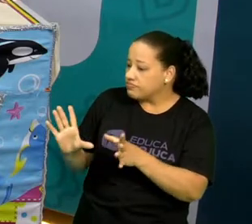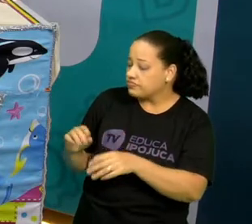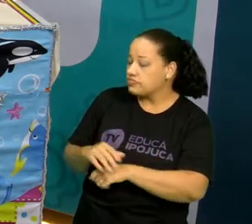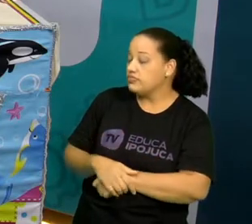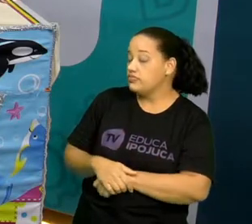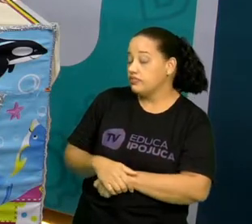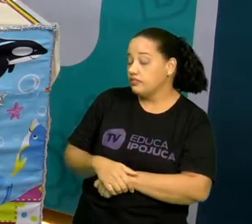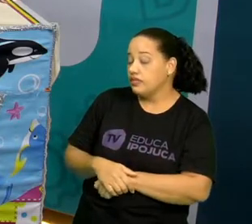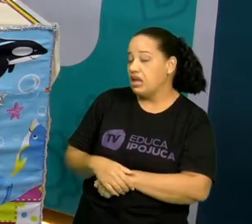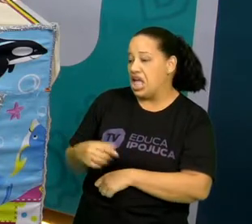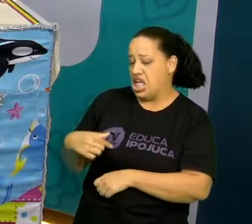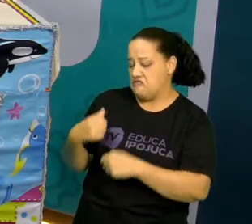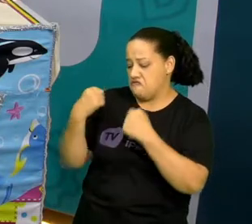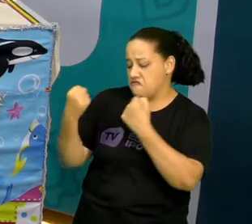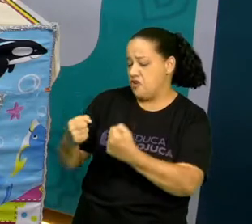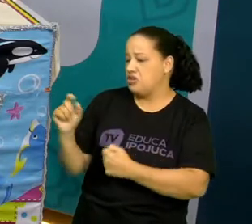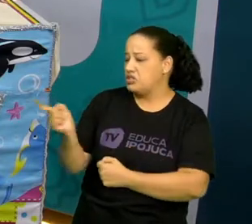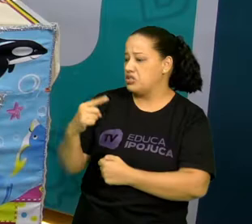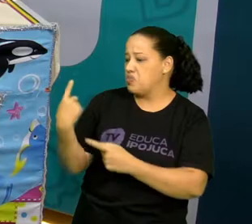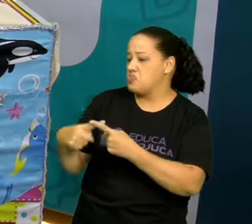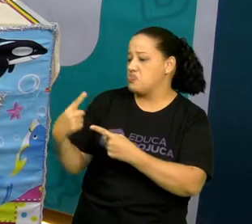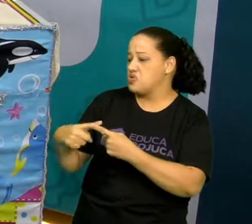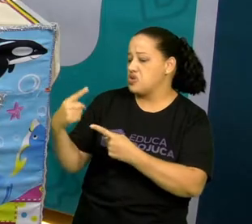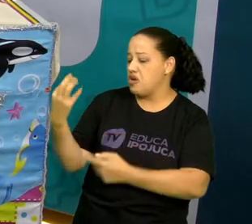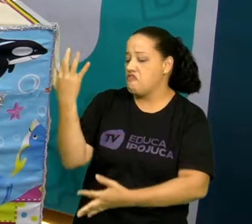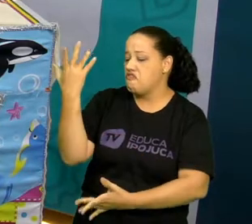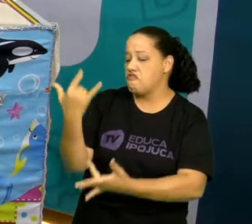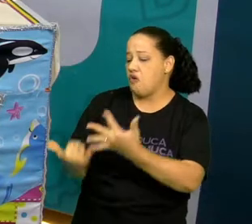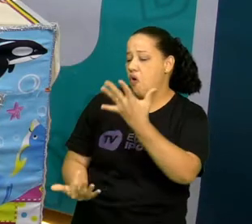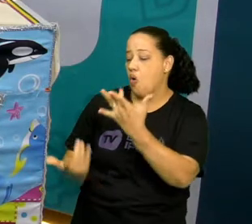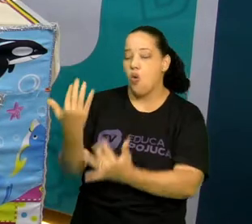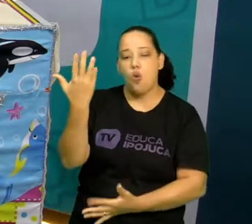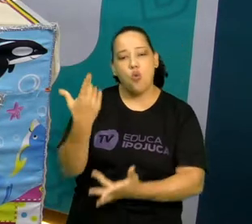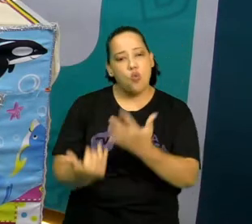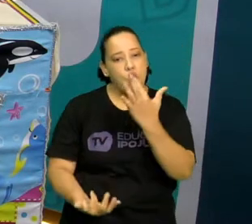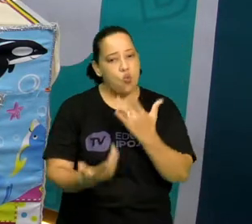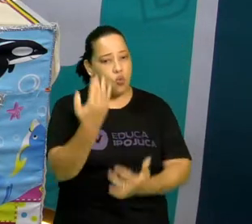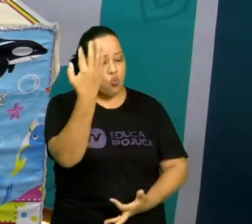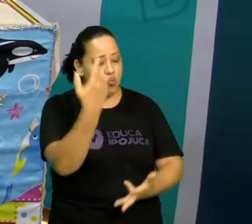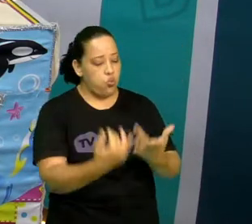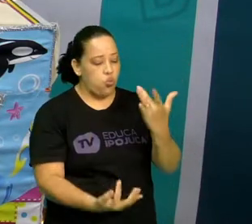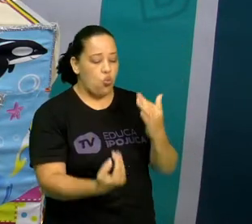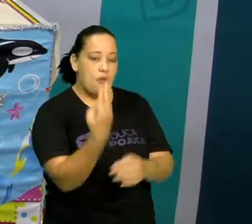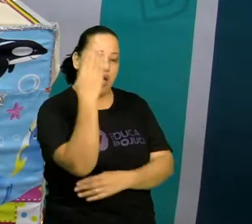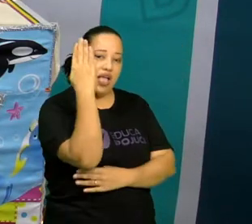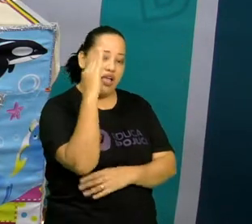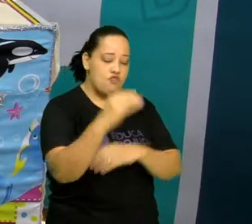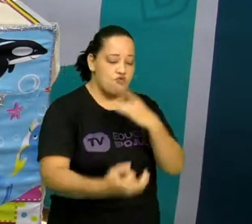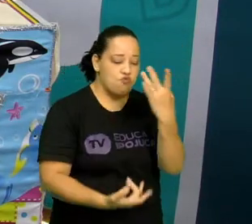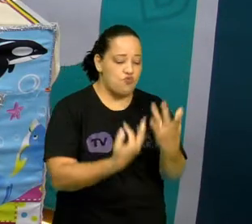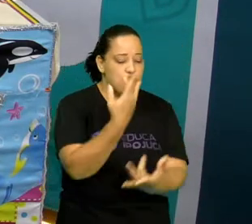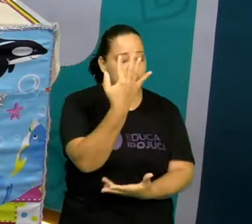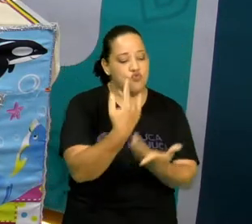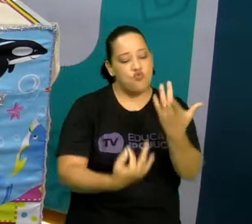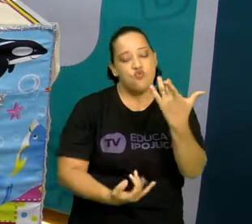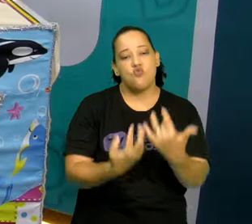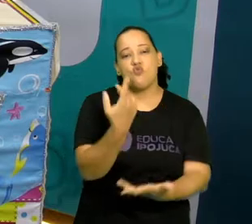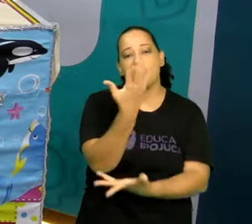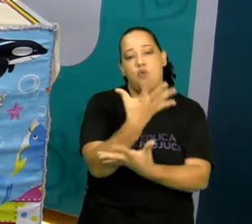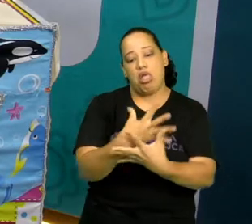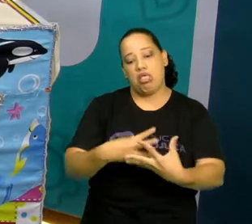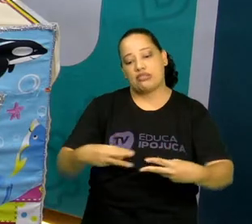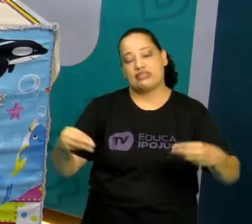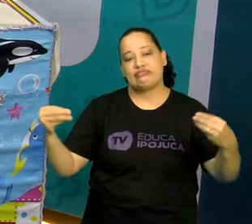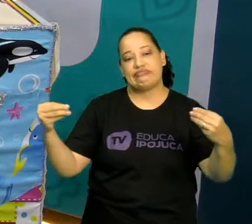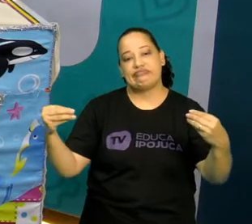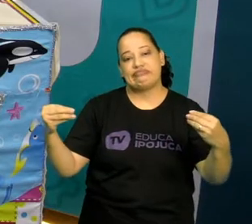o fogo e queima o pau. Ai, meu Deus. Vejam só, criançada.